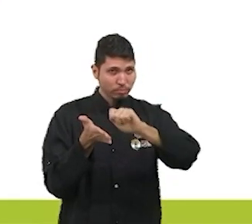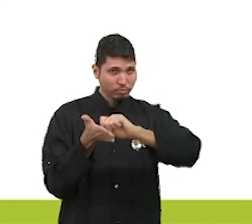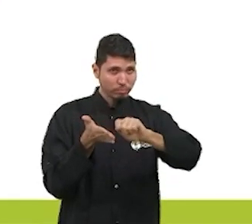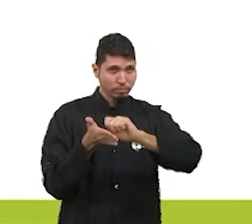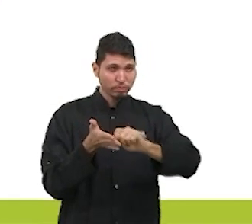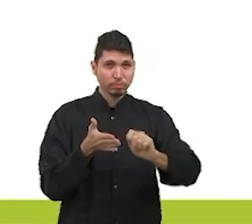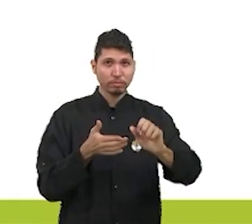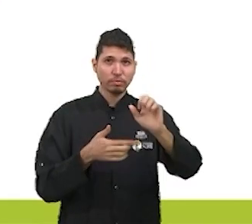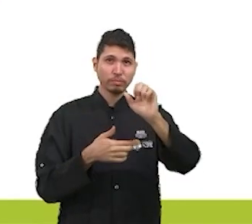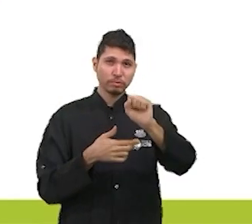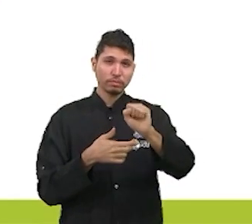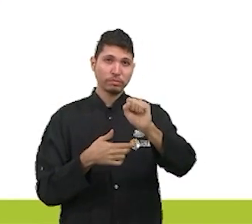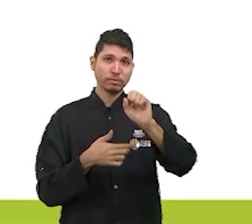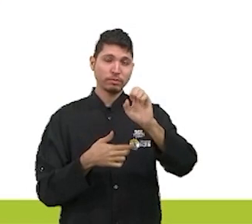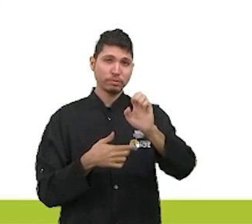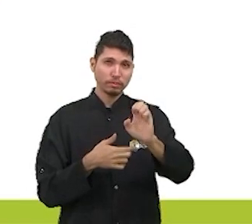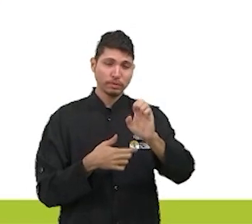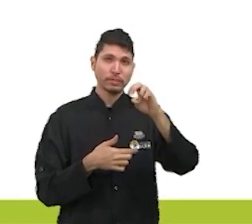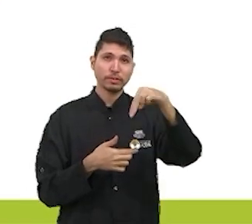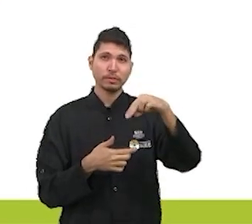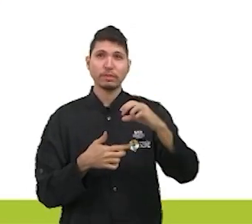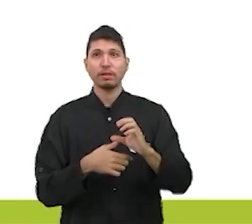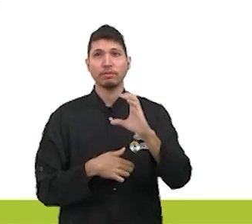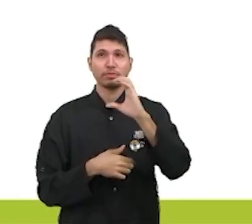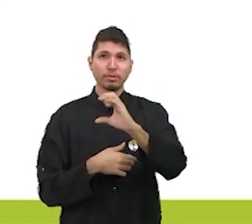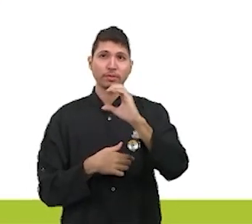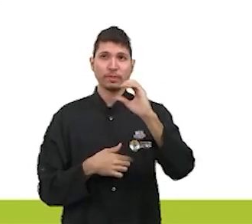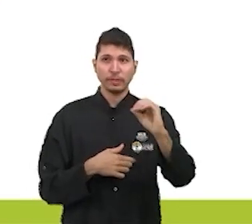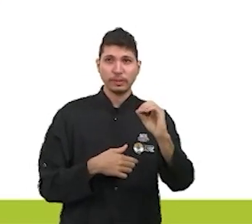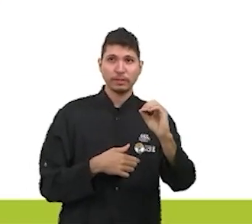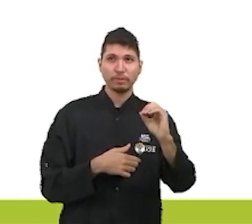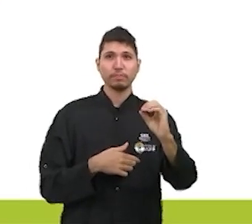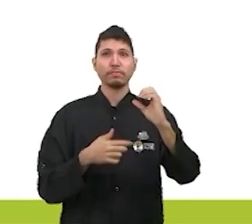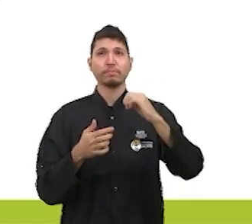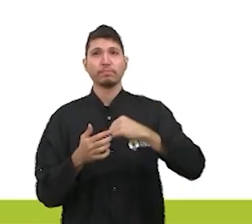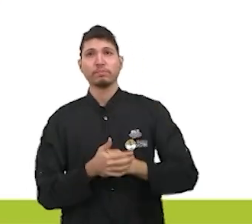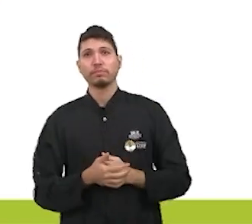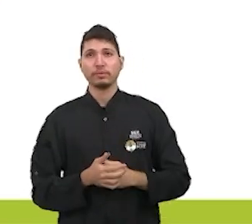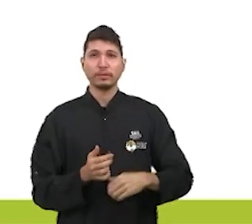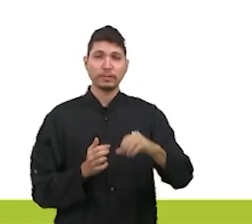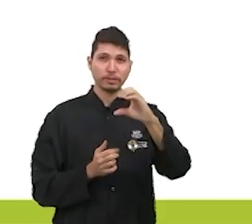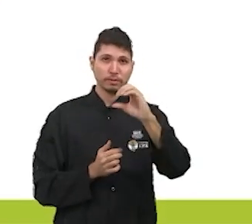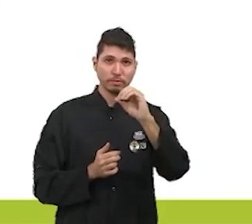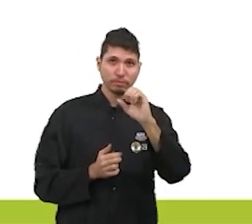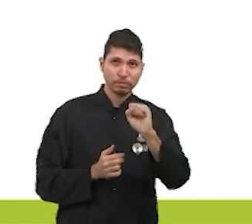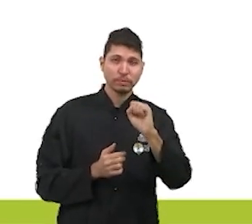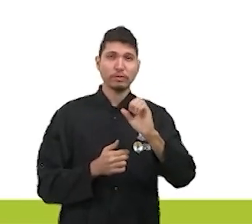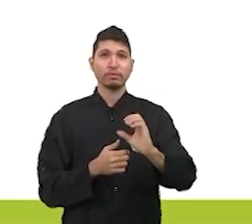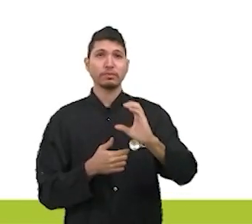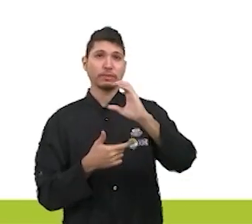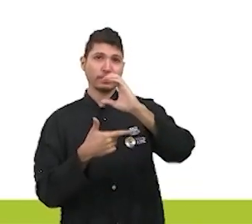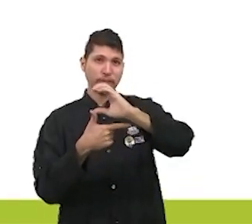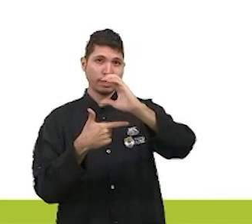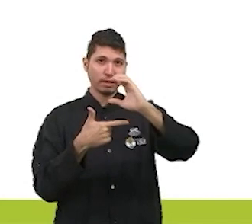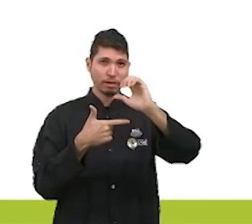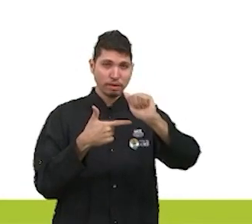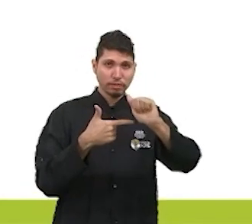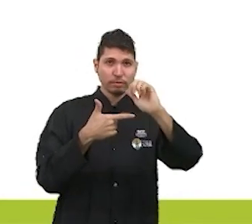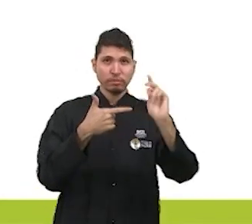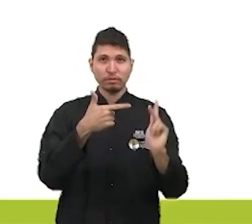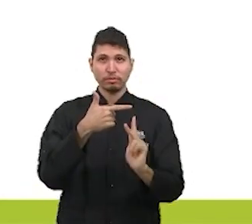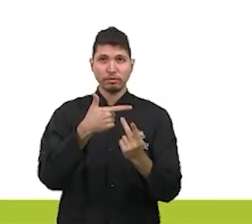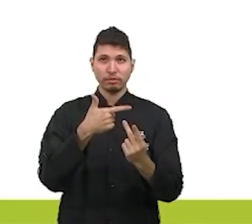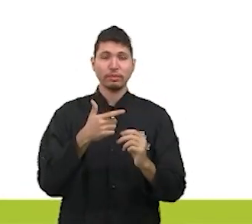seno é o CO sobre o H, que é o cateto oposto sobre a hipotenusa, e o cosseno é o CA sobre o H, tá bom? Vamos à